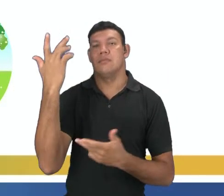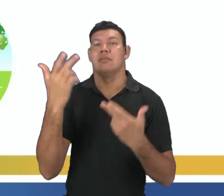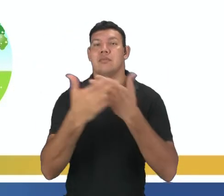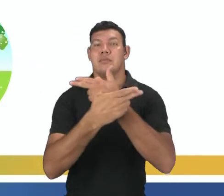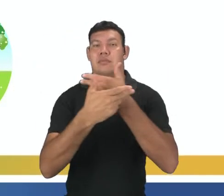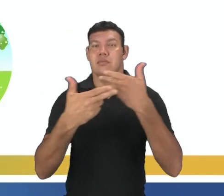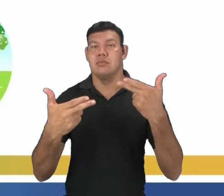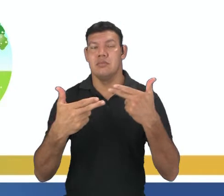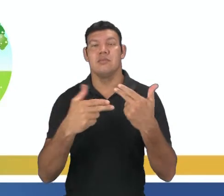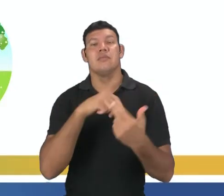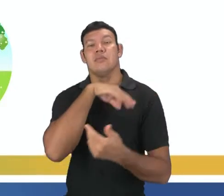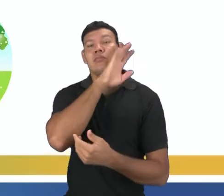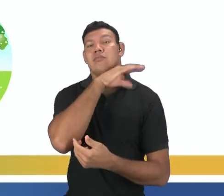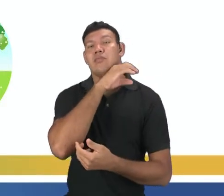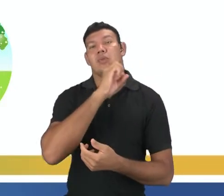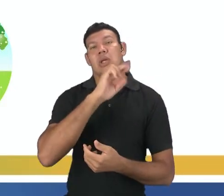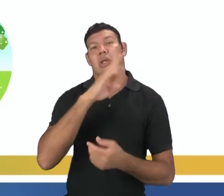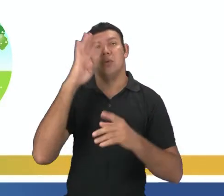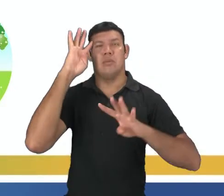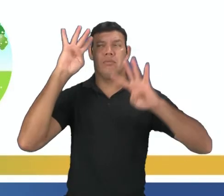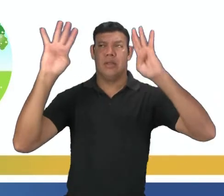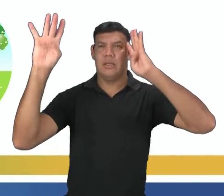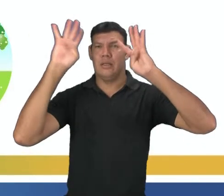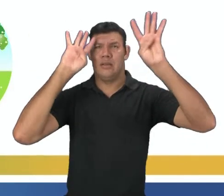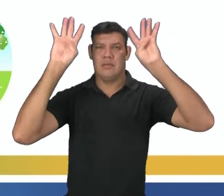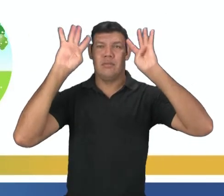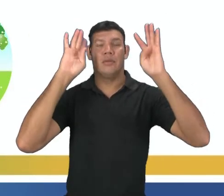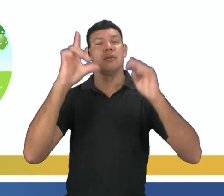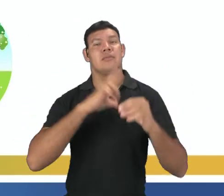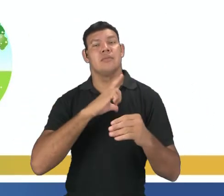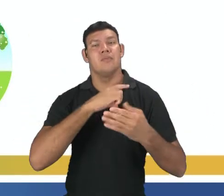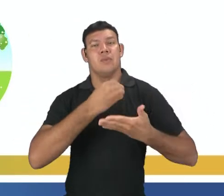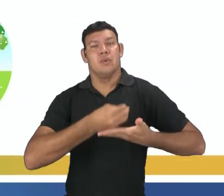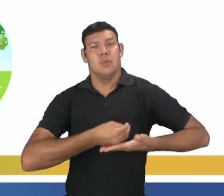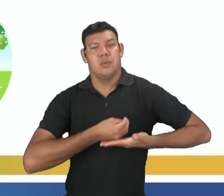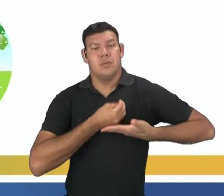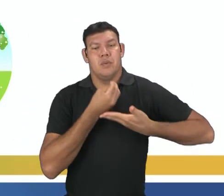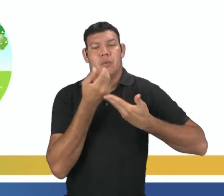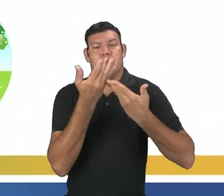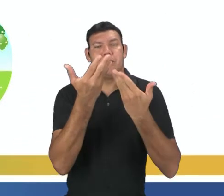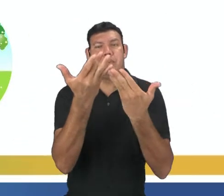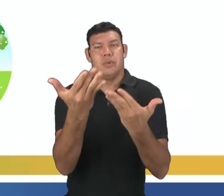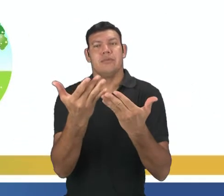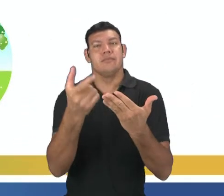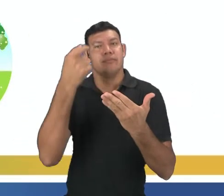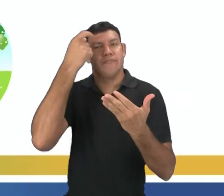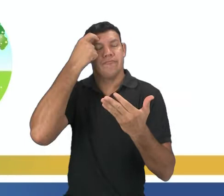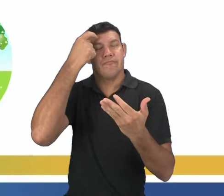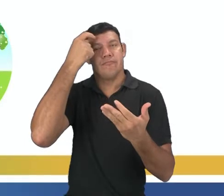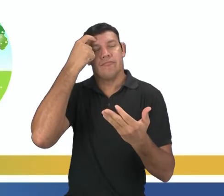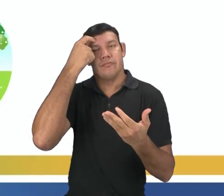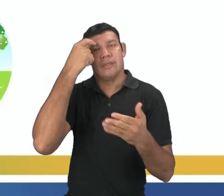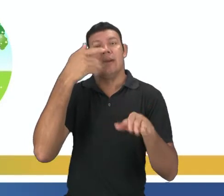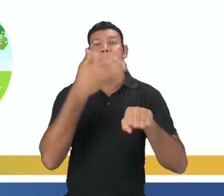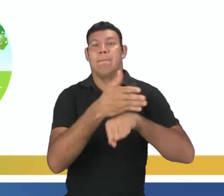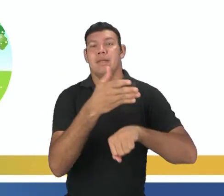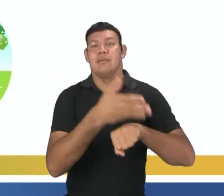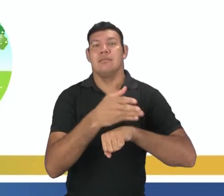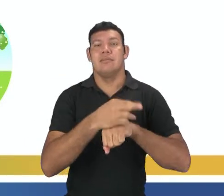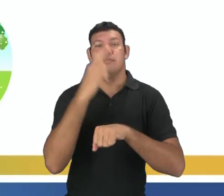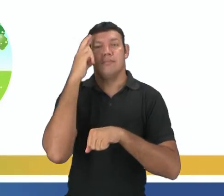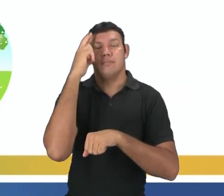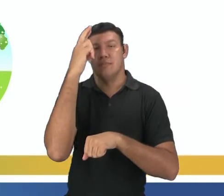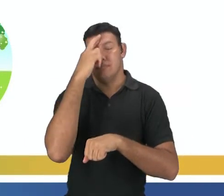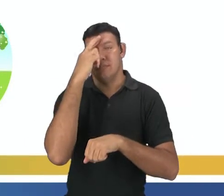e serem imaginários, que ganham vida e consciência para viver aquela história. São